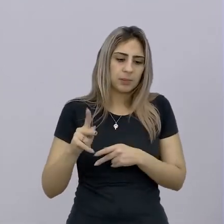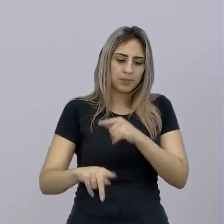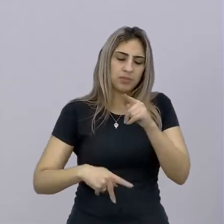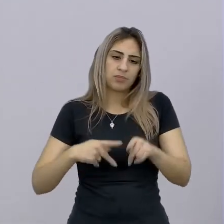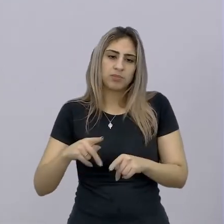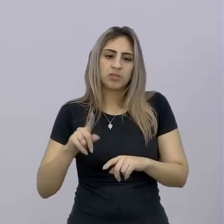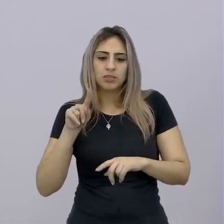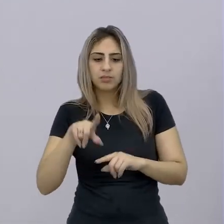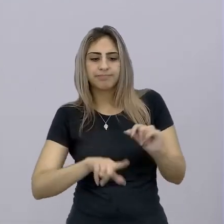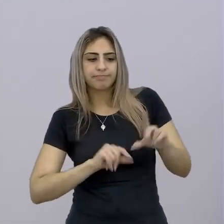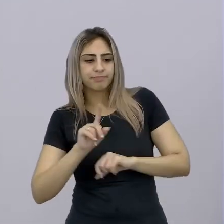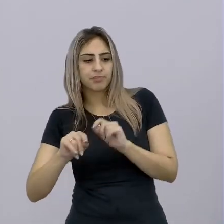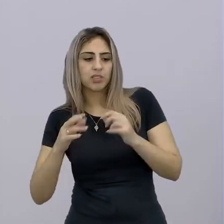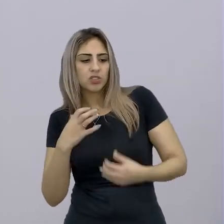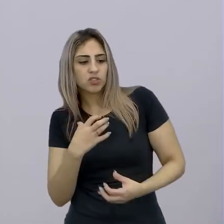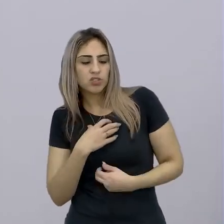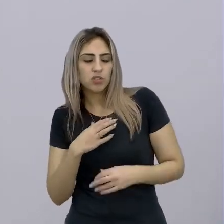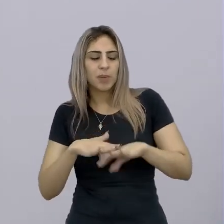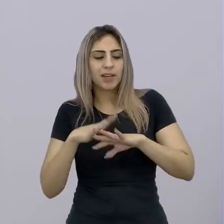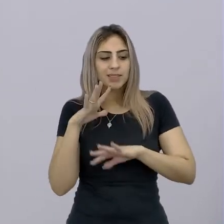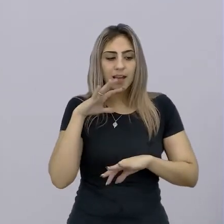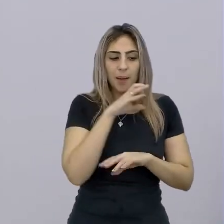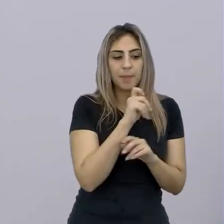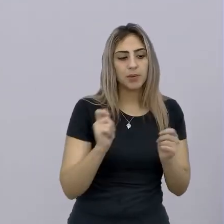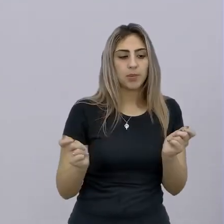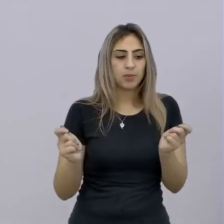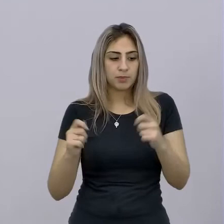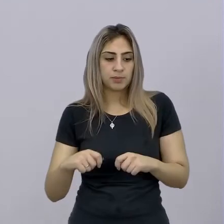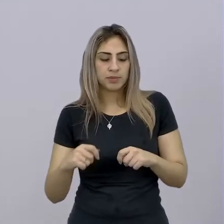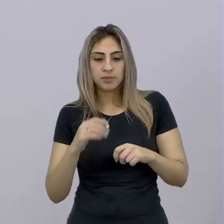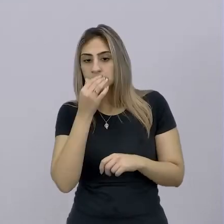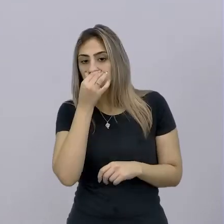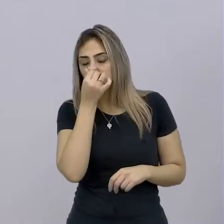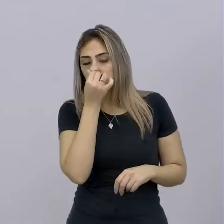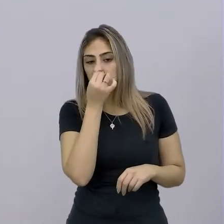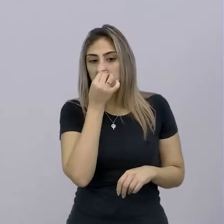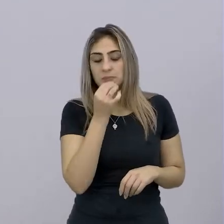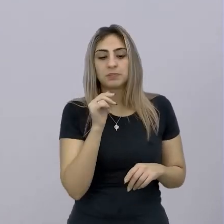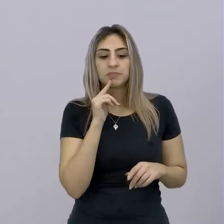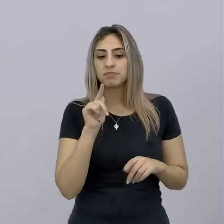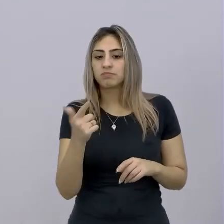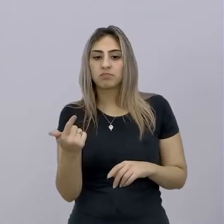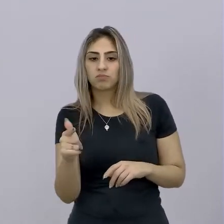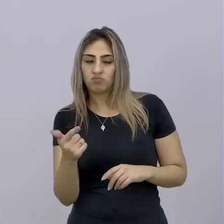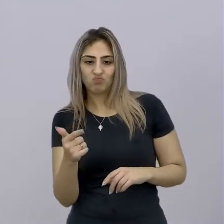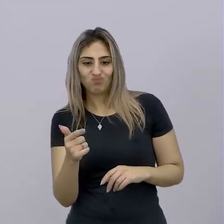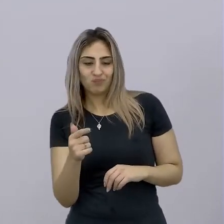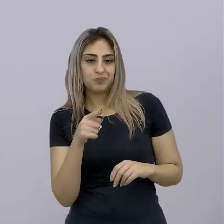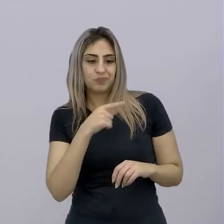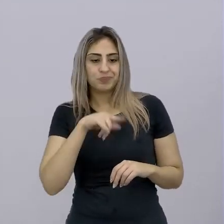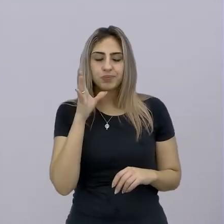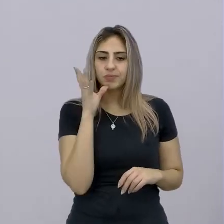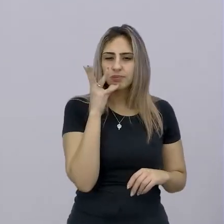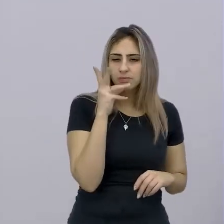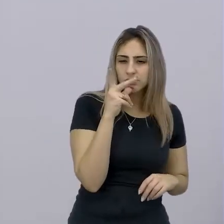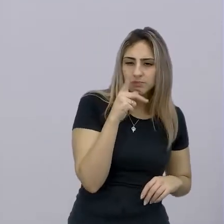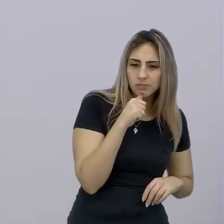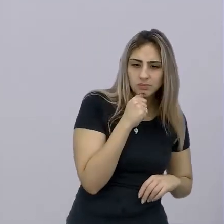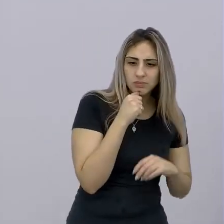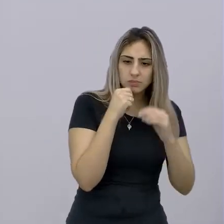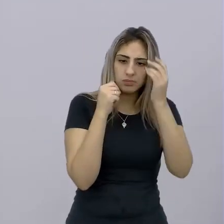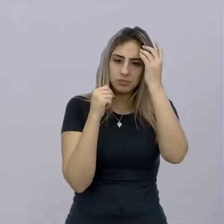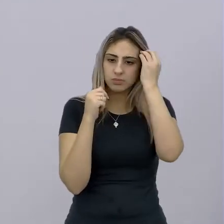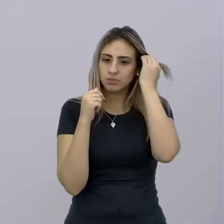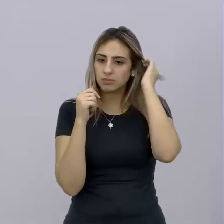população sejam respondidas da forma mais rápida possível e não haja justamente essa demora, né,